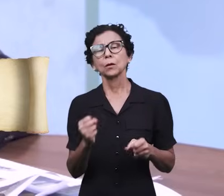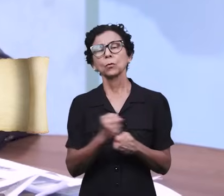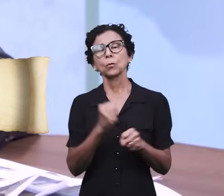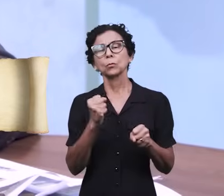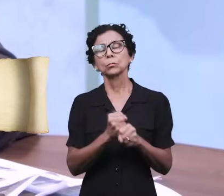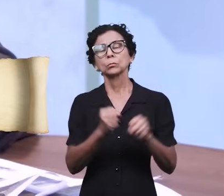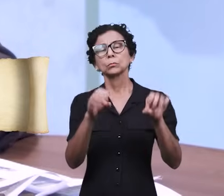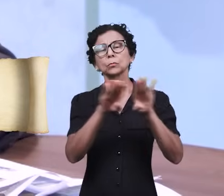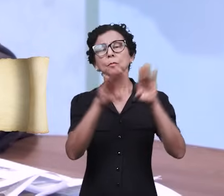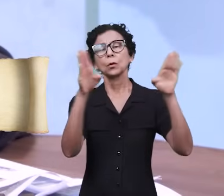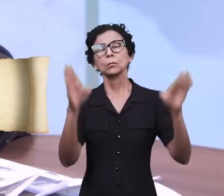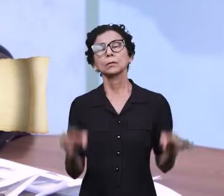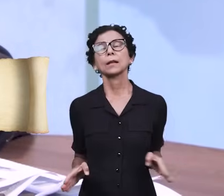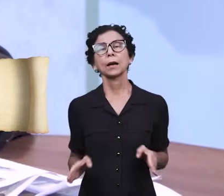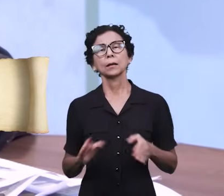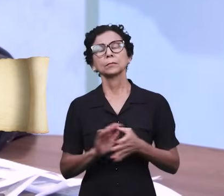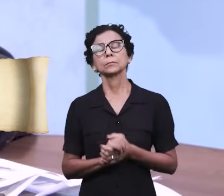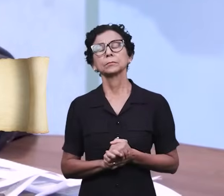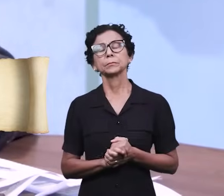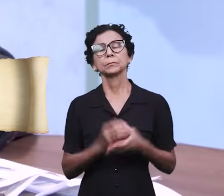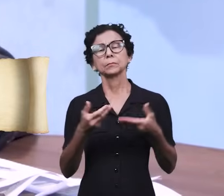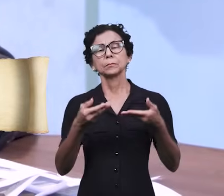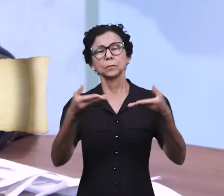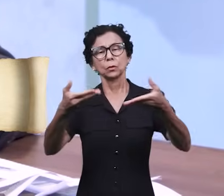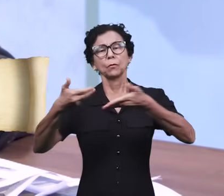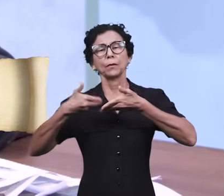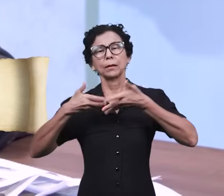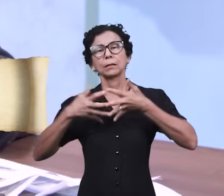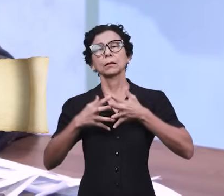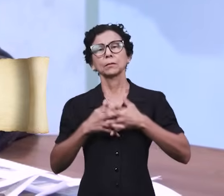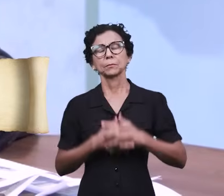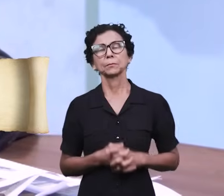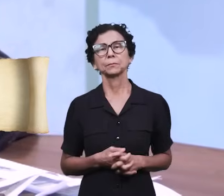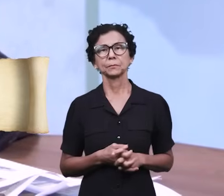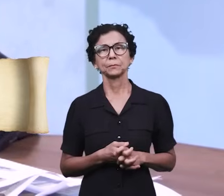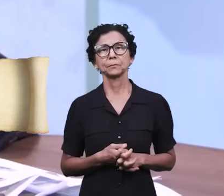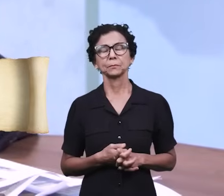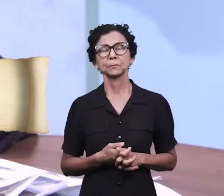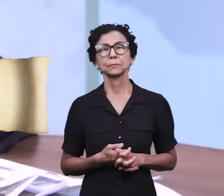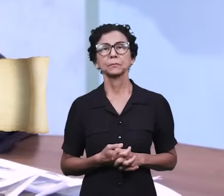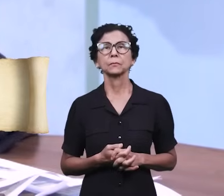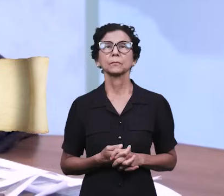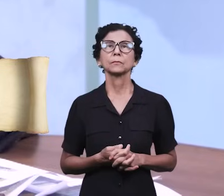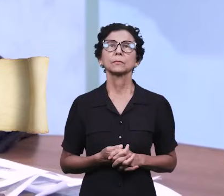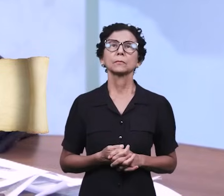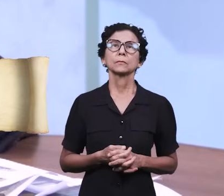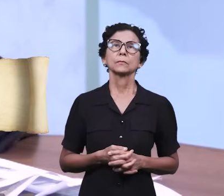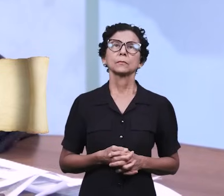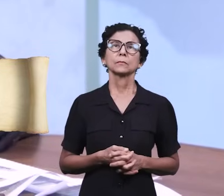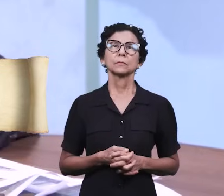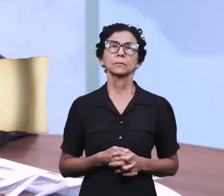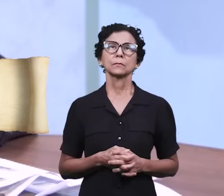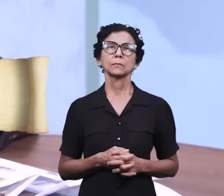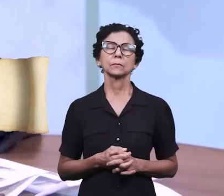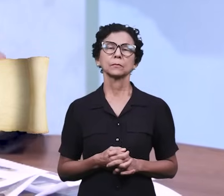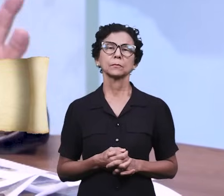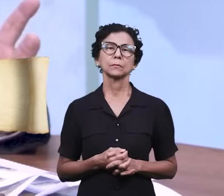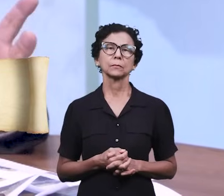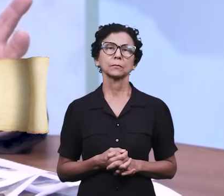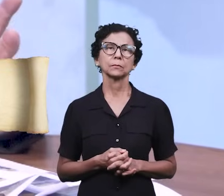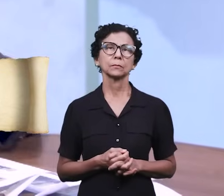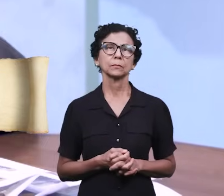Senhor aceitou o clamor dele. Que levantasse, quer dizer, onde se observa que a forma que ele buscou, a forma que